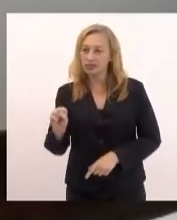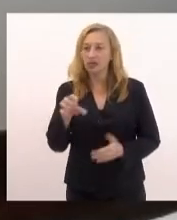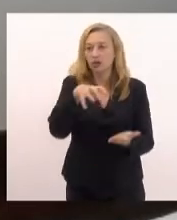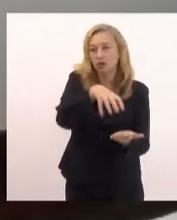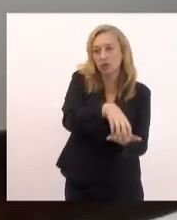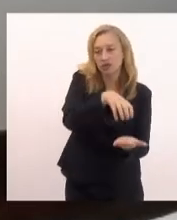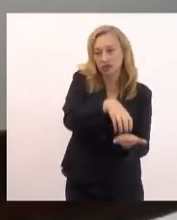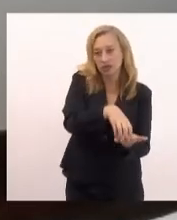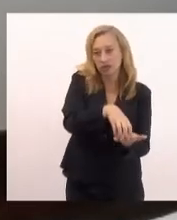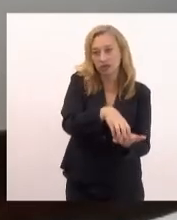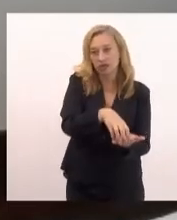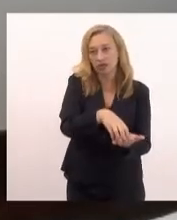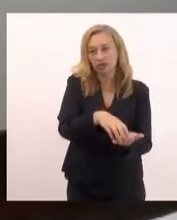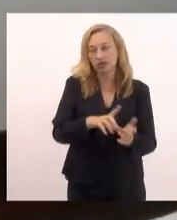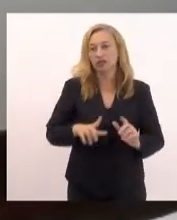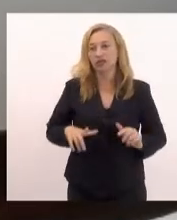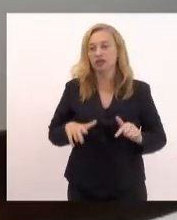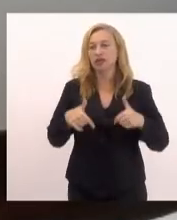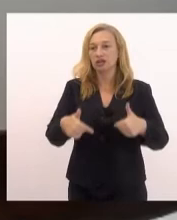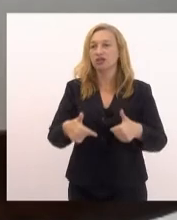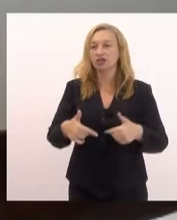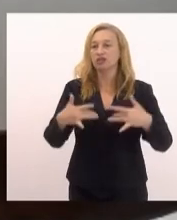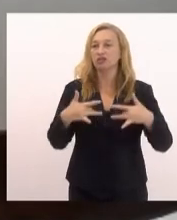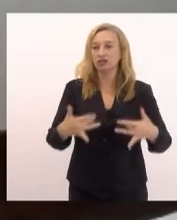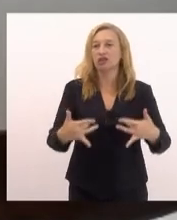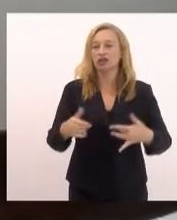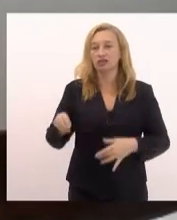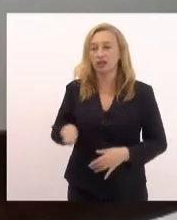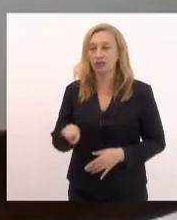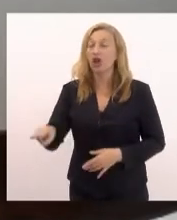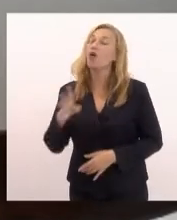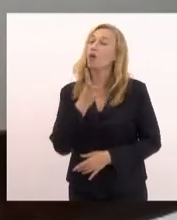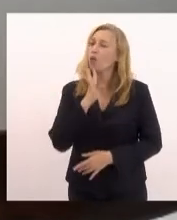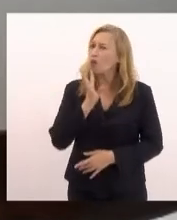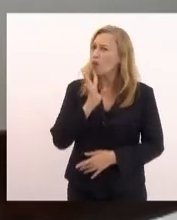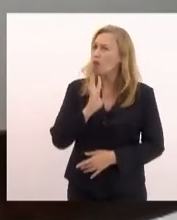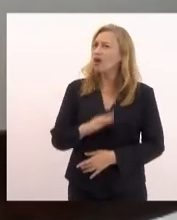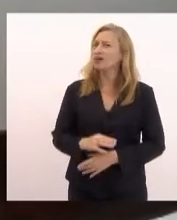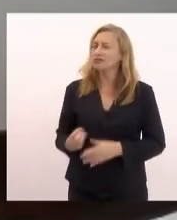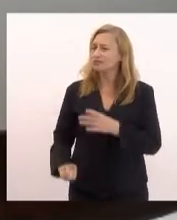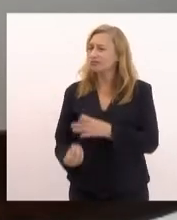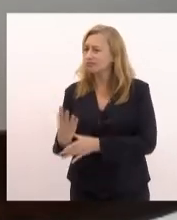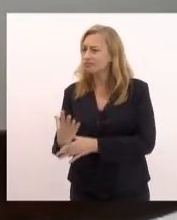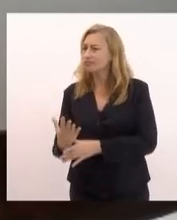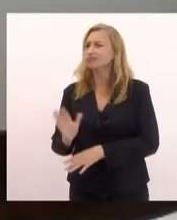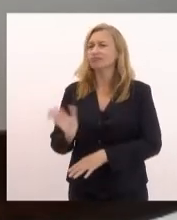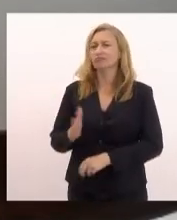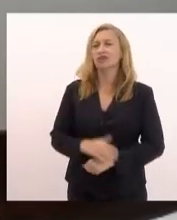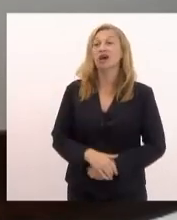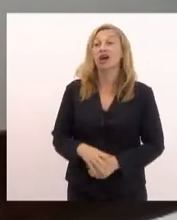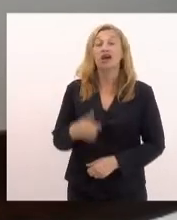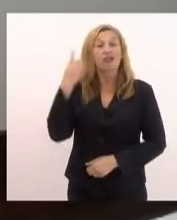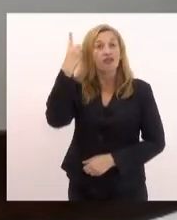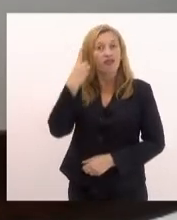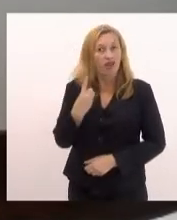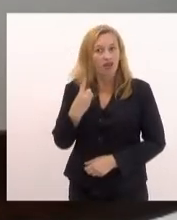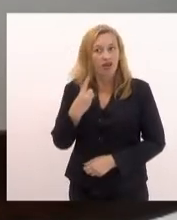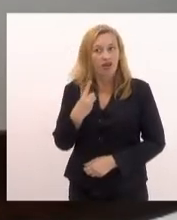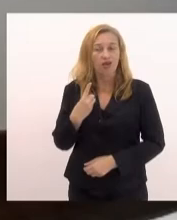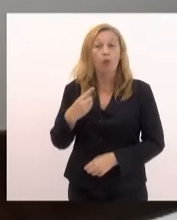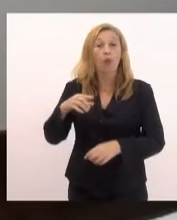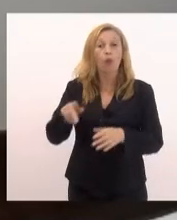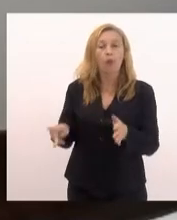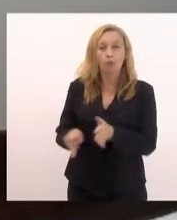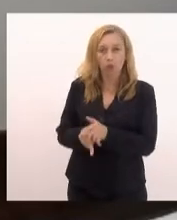Ações Solidárias da Maré, que eu conheço praticamente desde a sua fundação. Aliás, Dani, é simbólico que o